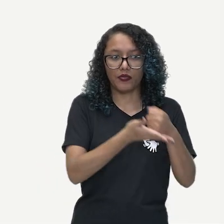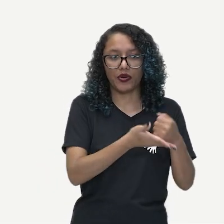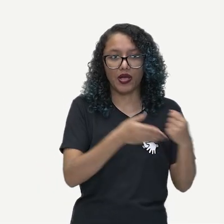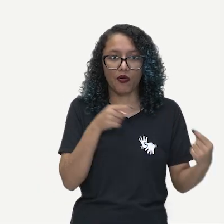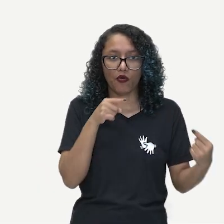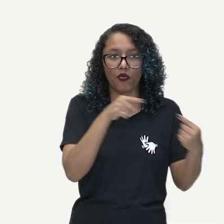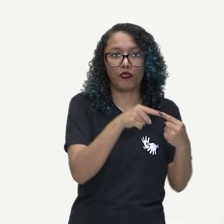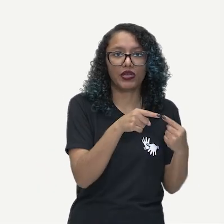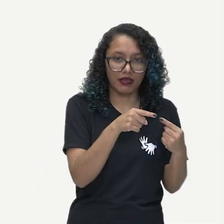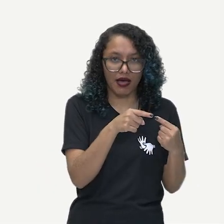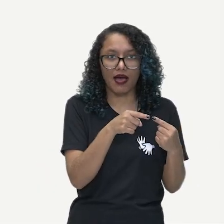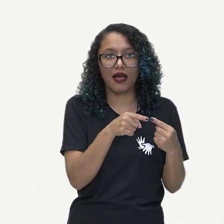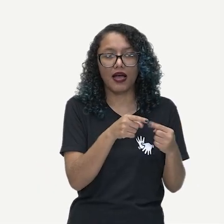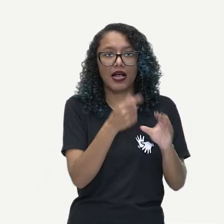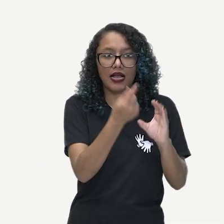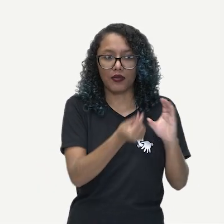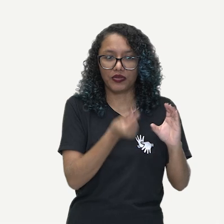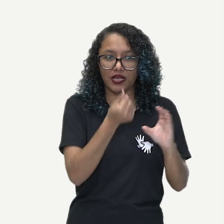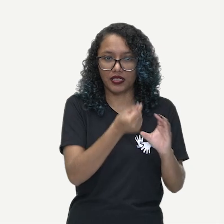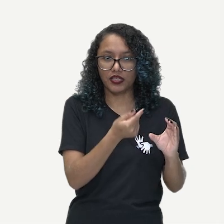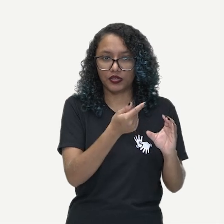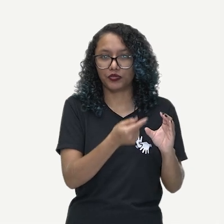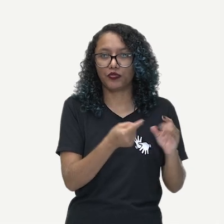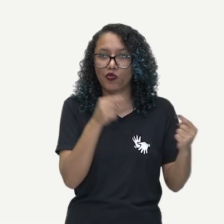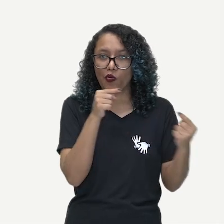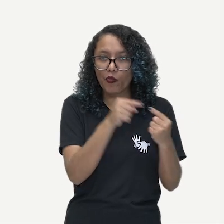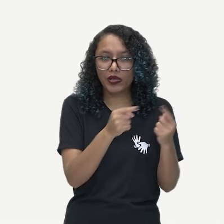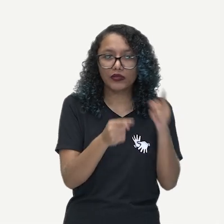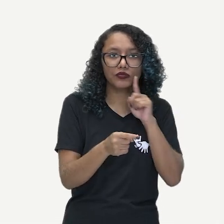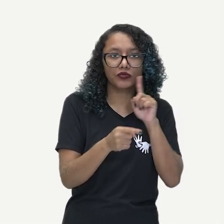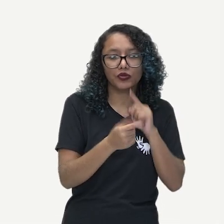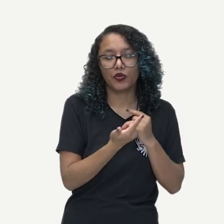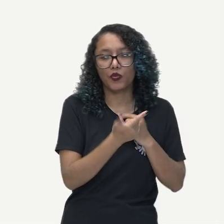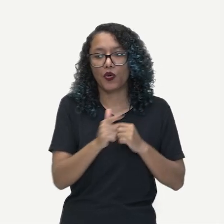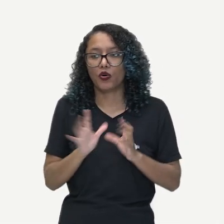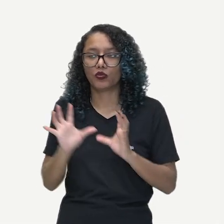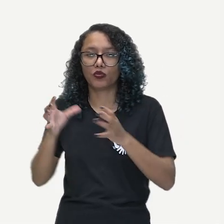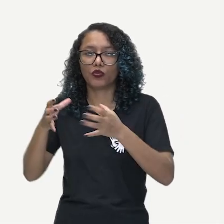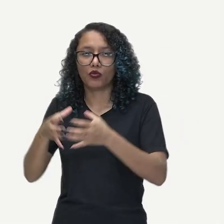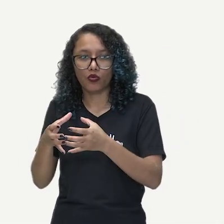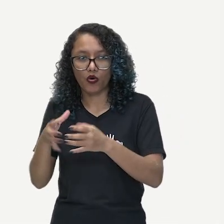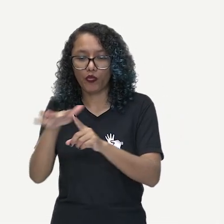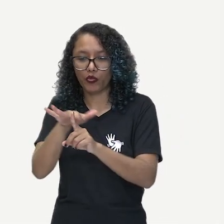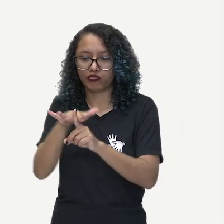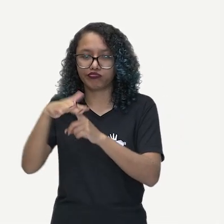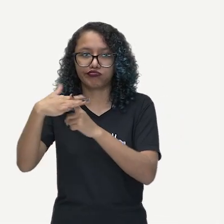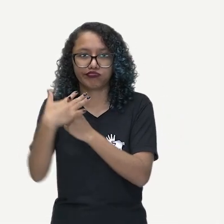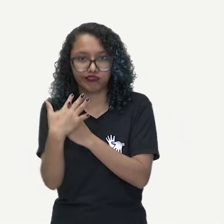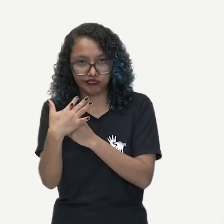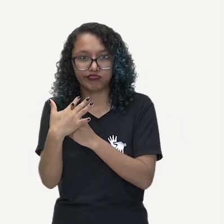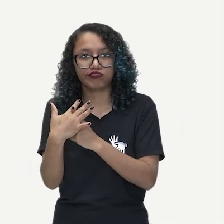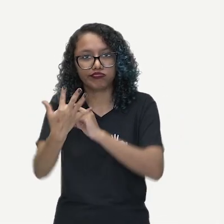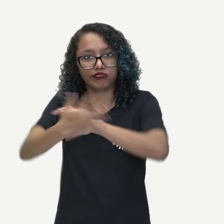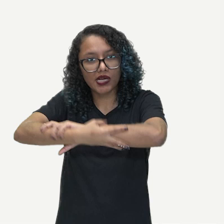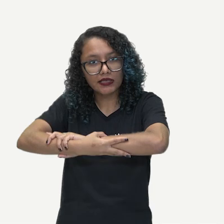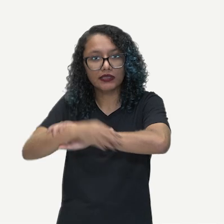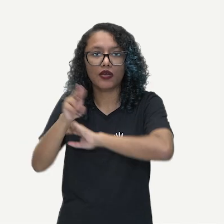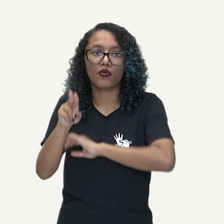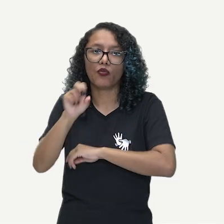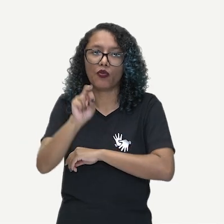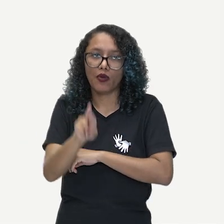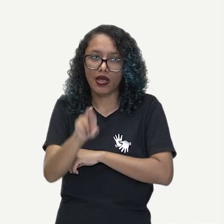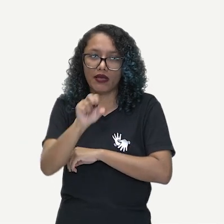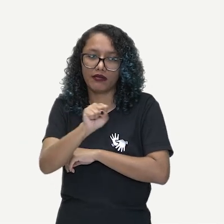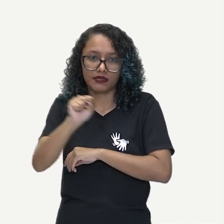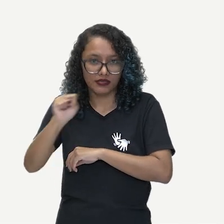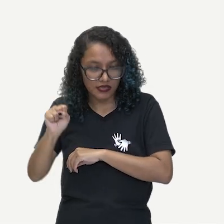aos Estados Unidos e de países socialistas aliados a, então, agora a União das Repúblicas Socialistas